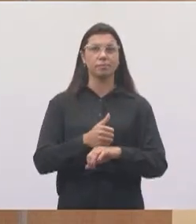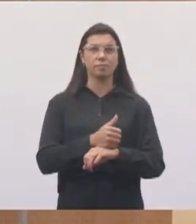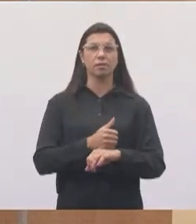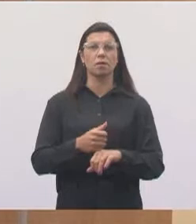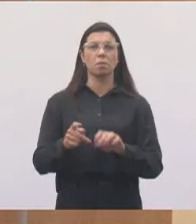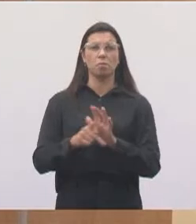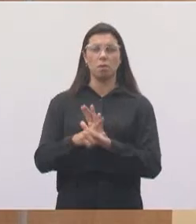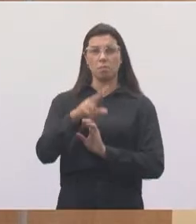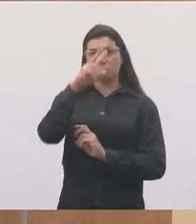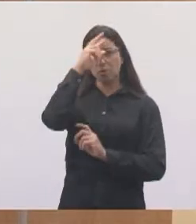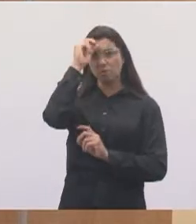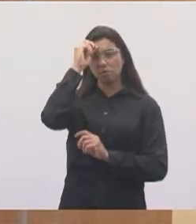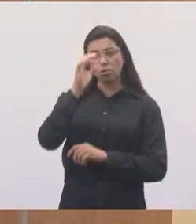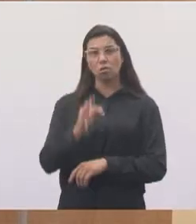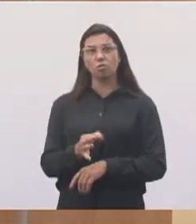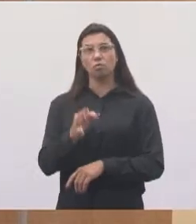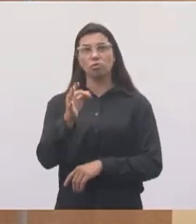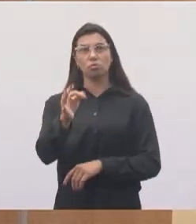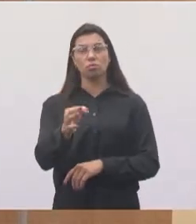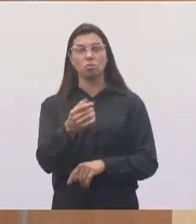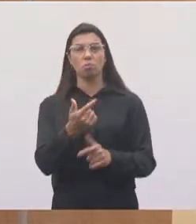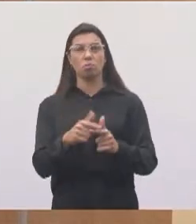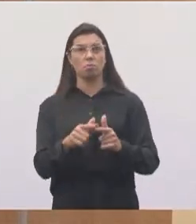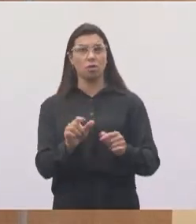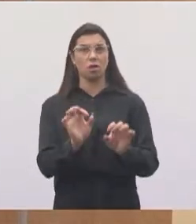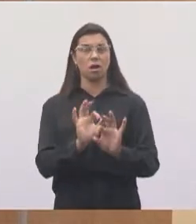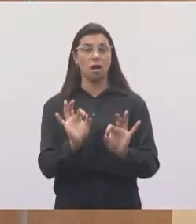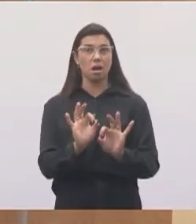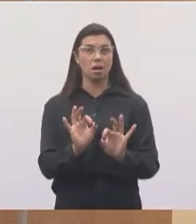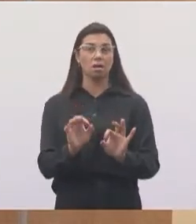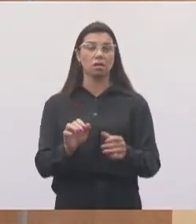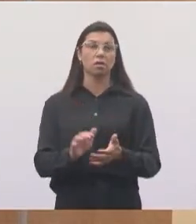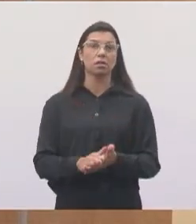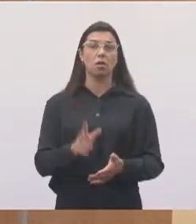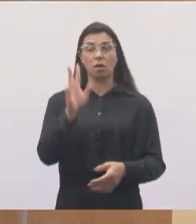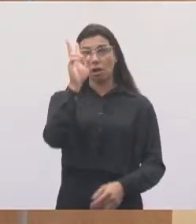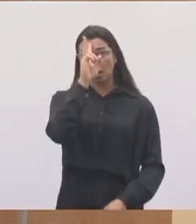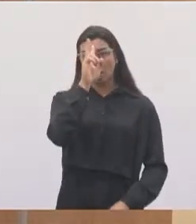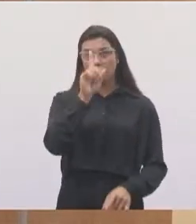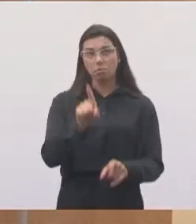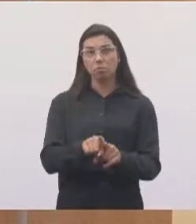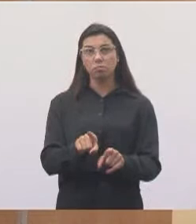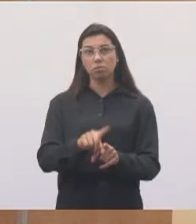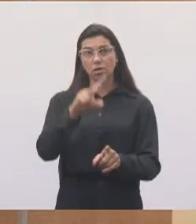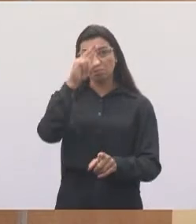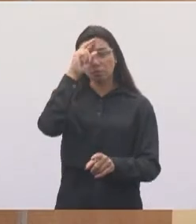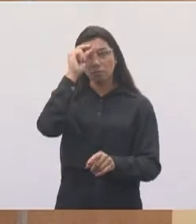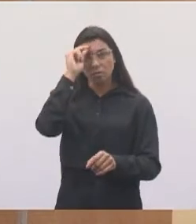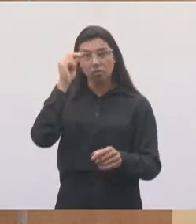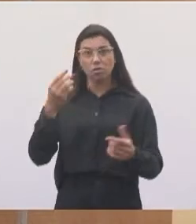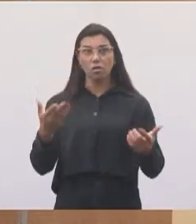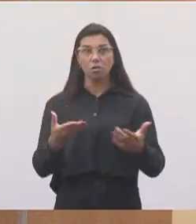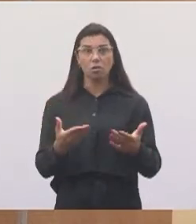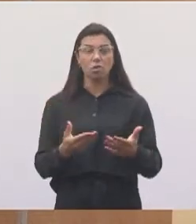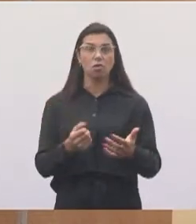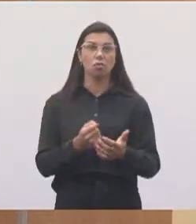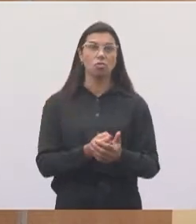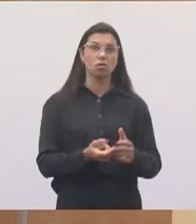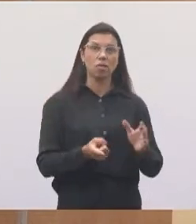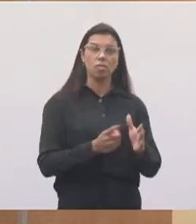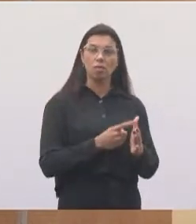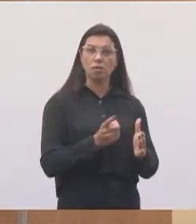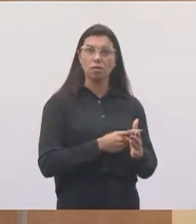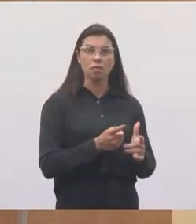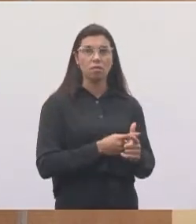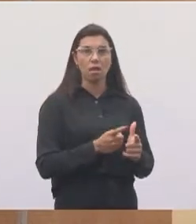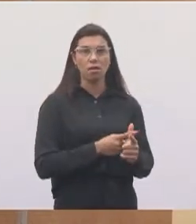para que no futuro não venha ter problema. E é importante lembrar também que a prefeitura hoje não deve nada ao